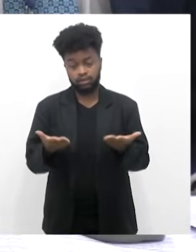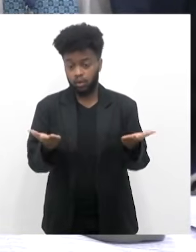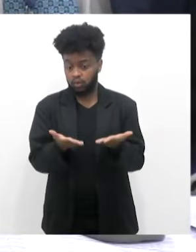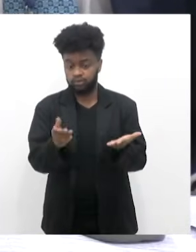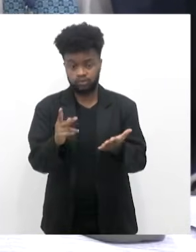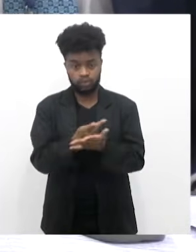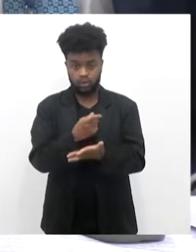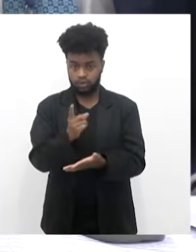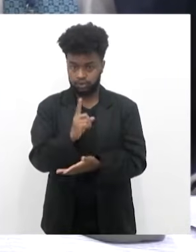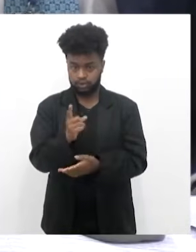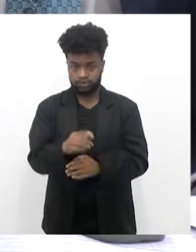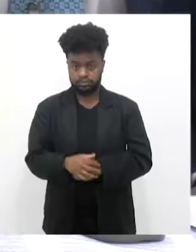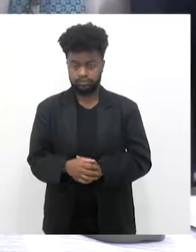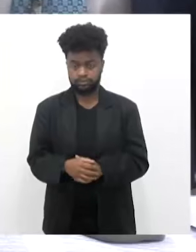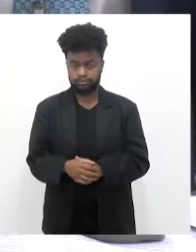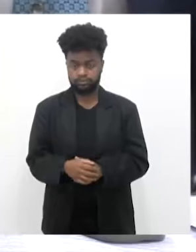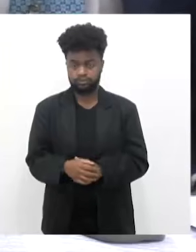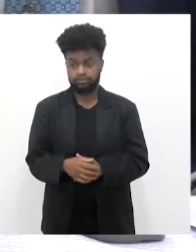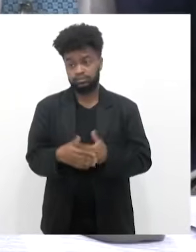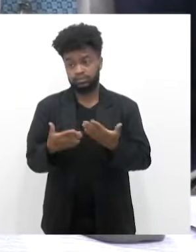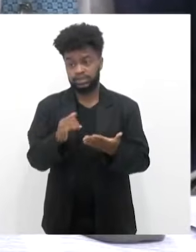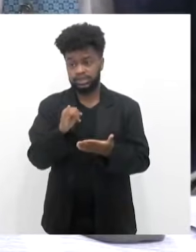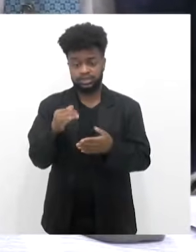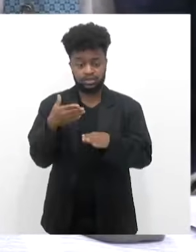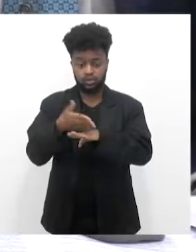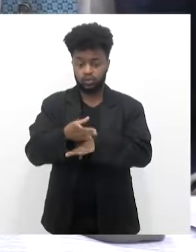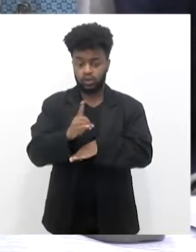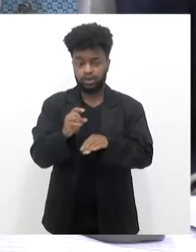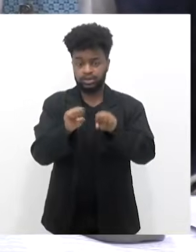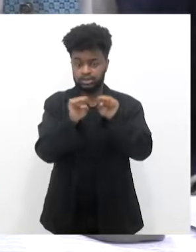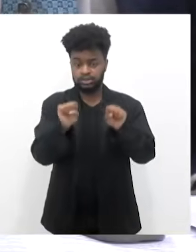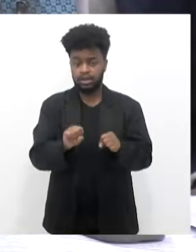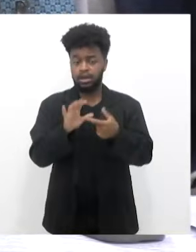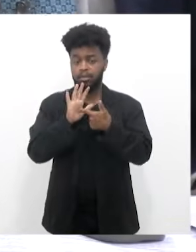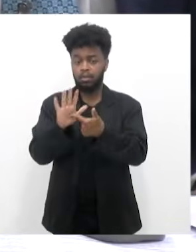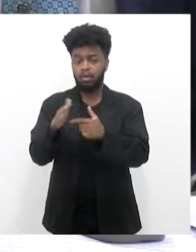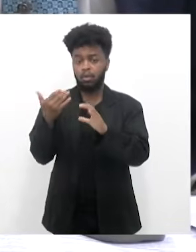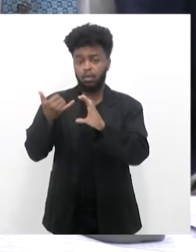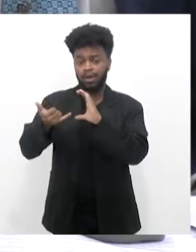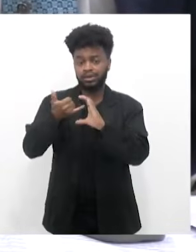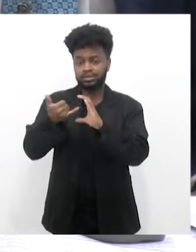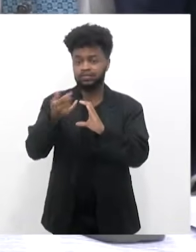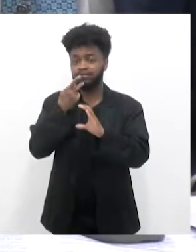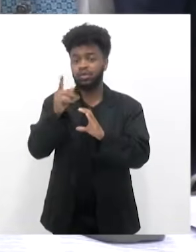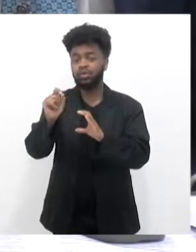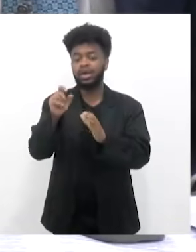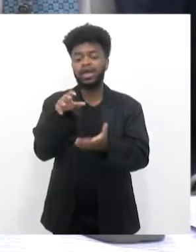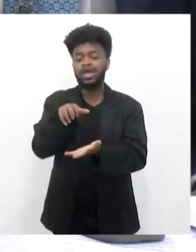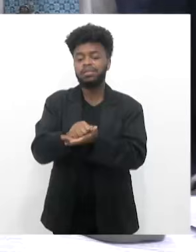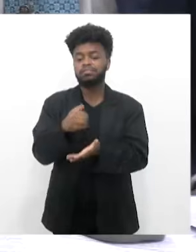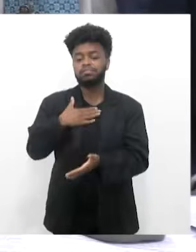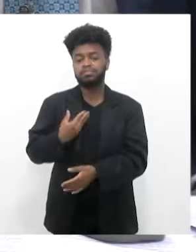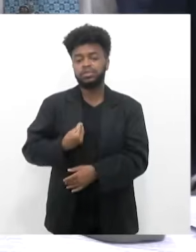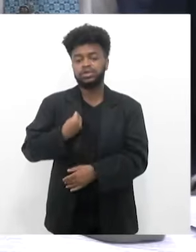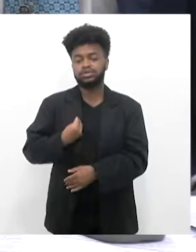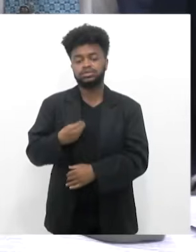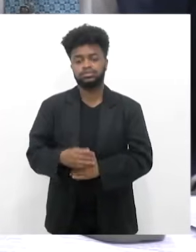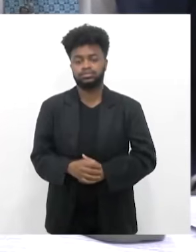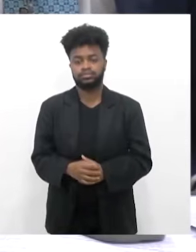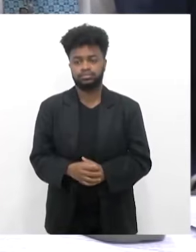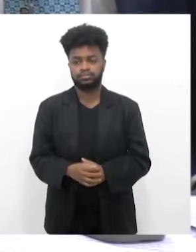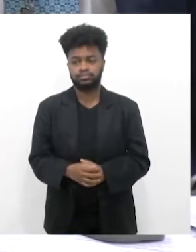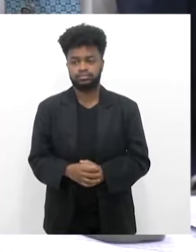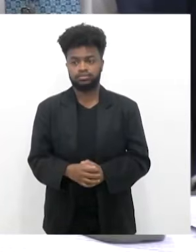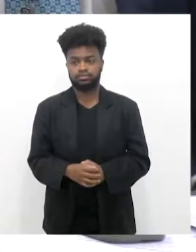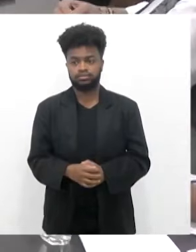ocorre. Perfeito. Né? Aí é aquele negócio, o cara não entra no sistema e manda no WhatsApp. Aí vota no WhatsApp, Computa começa aí, a flexibilizar a votação remota.